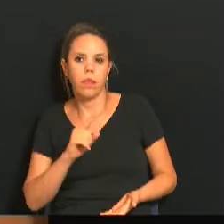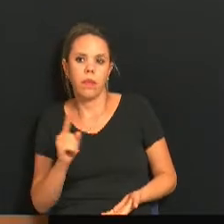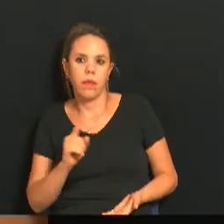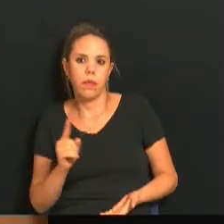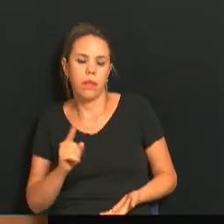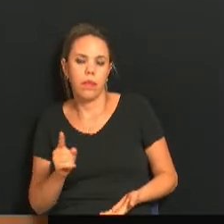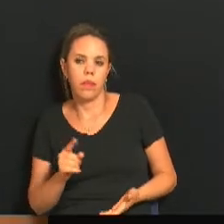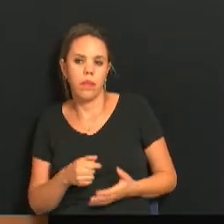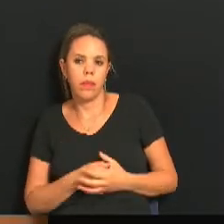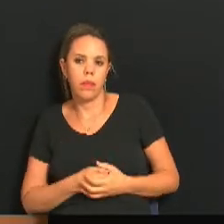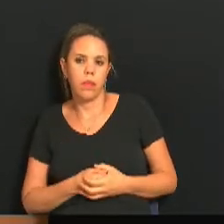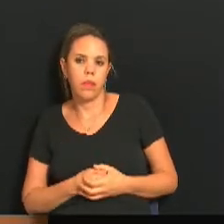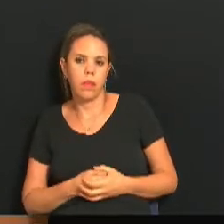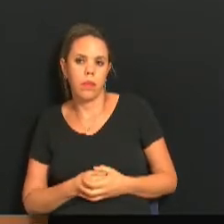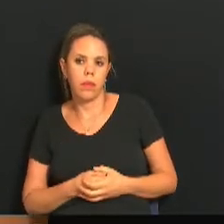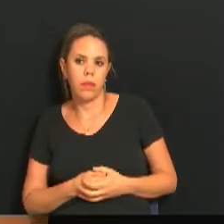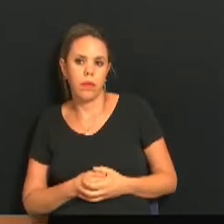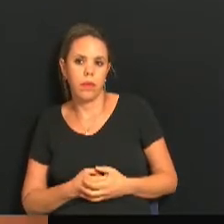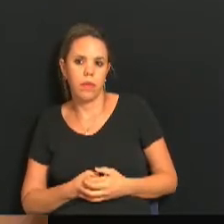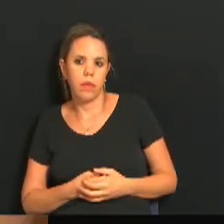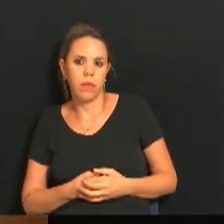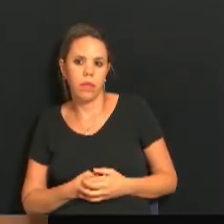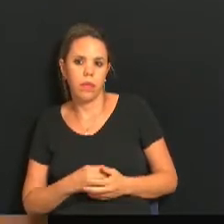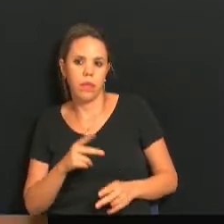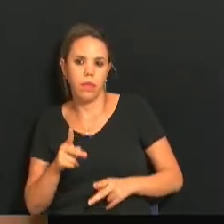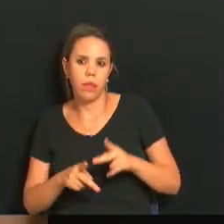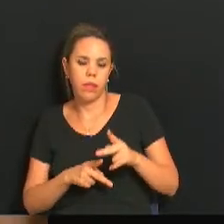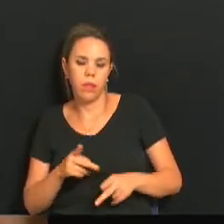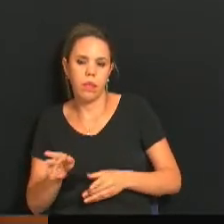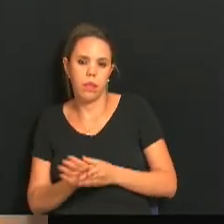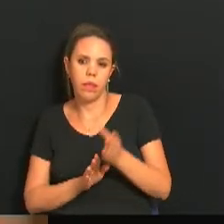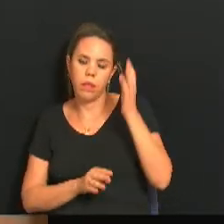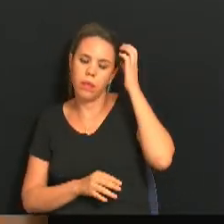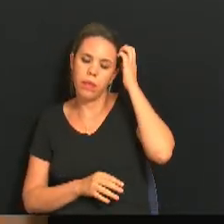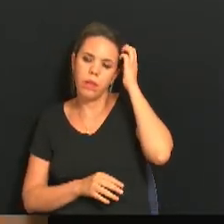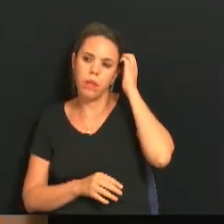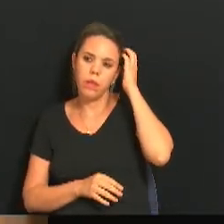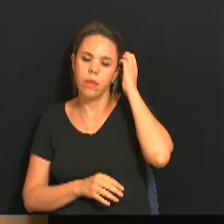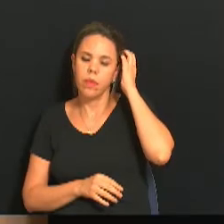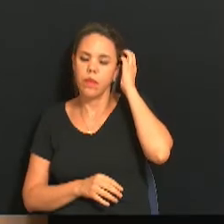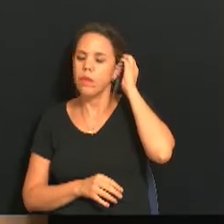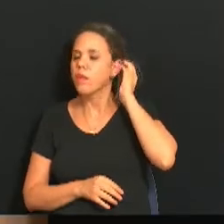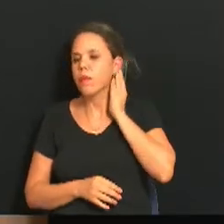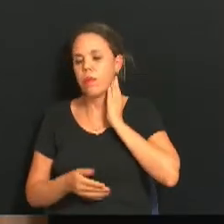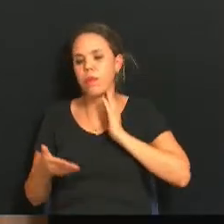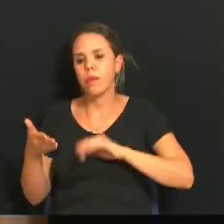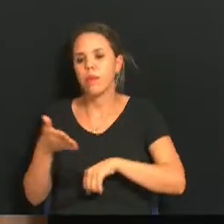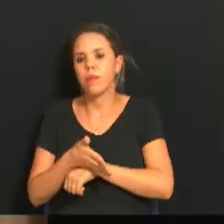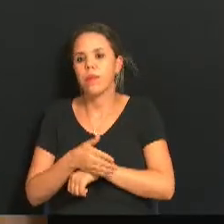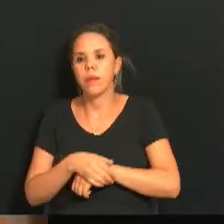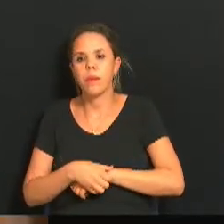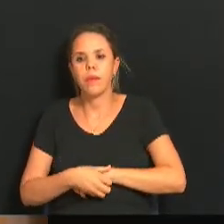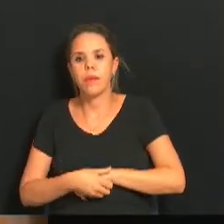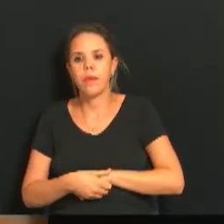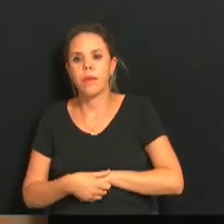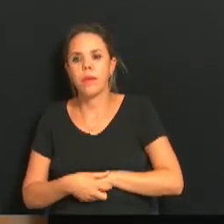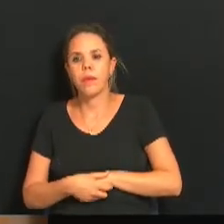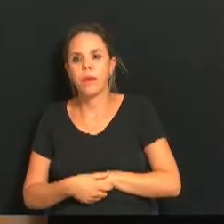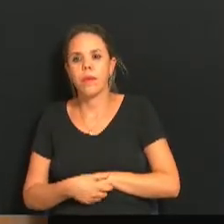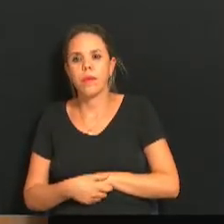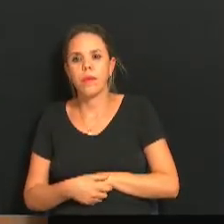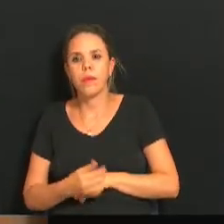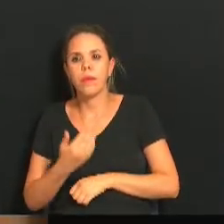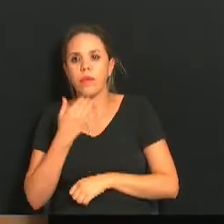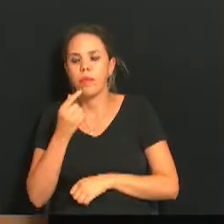é tão de pessoas estão conselheiras inclusive participou Enfim então que não